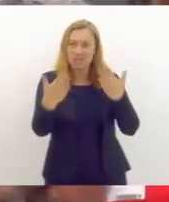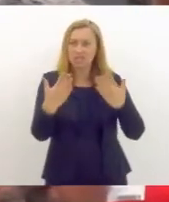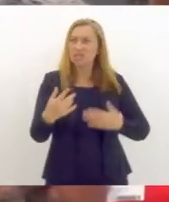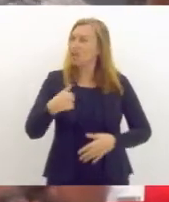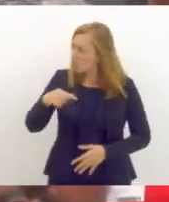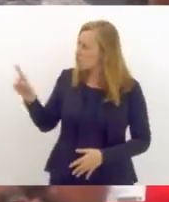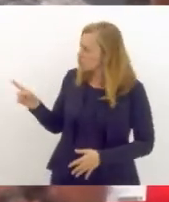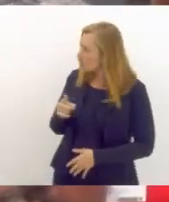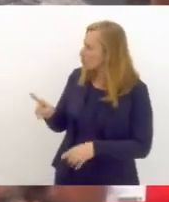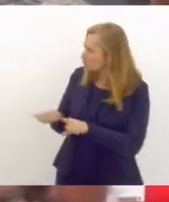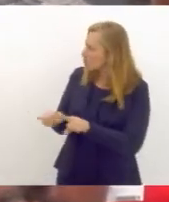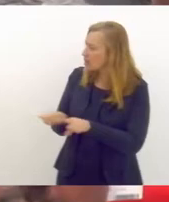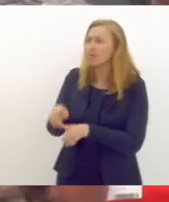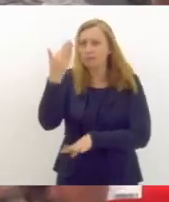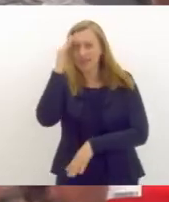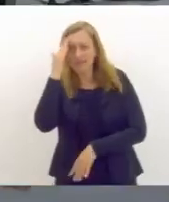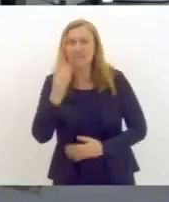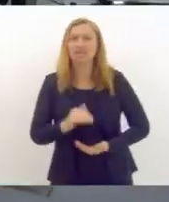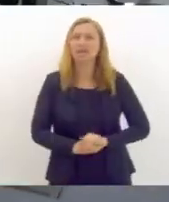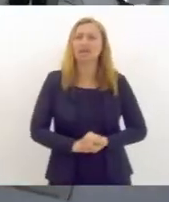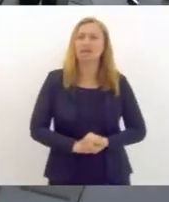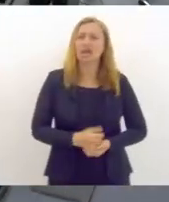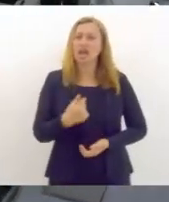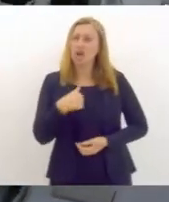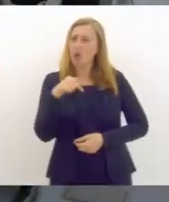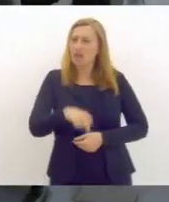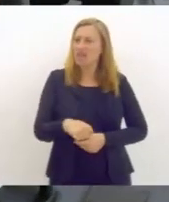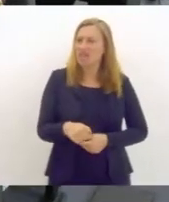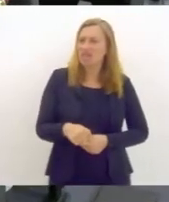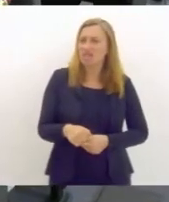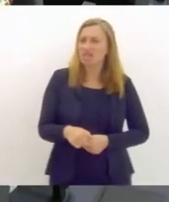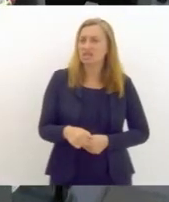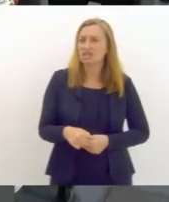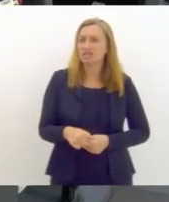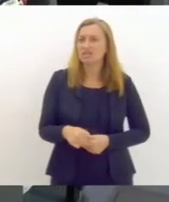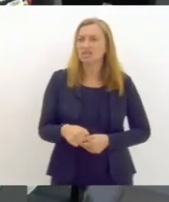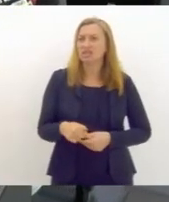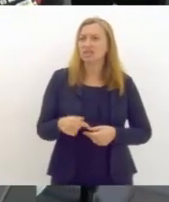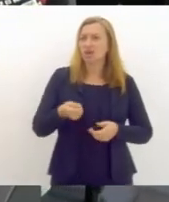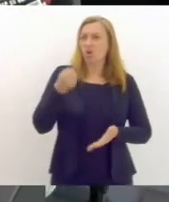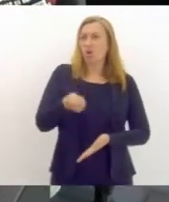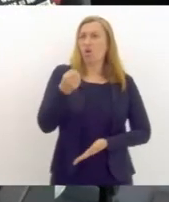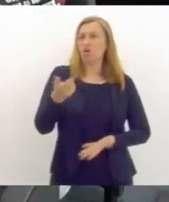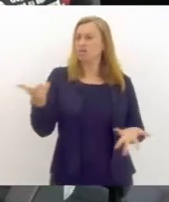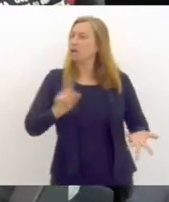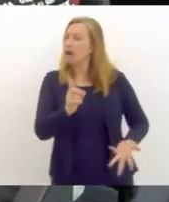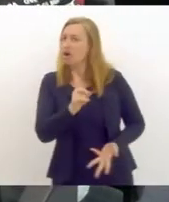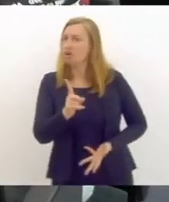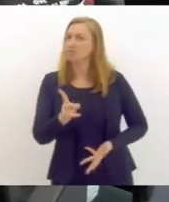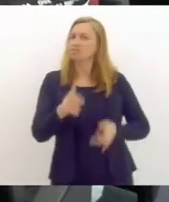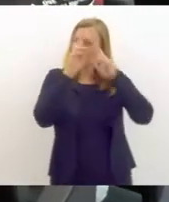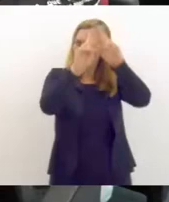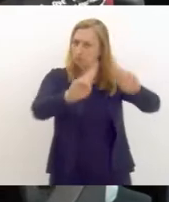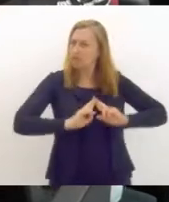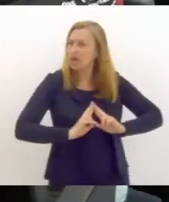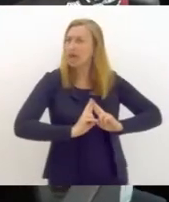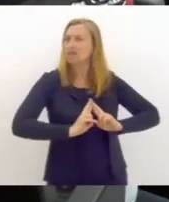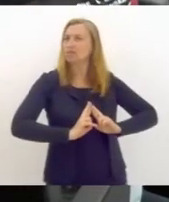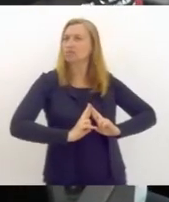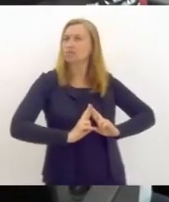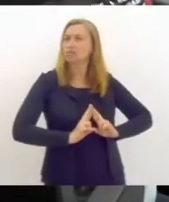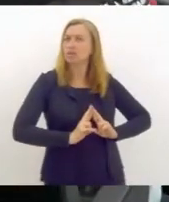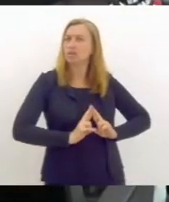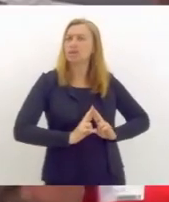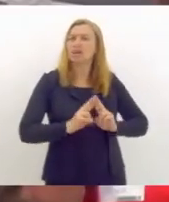minha para entender eu não tô aqui para para ditar ordens eu tô aqui para ser respeitado e respeitar